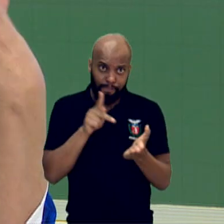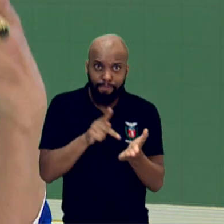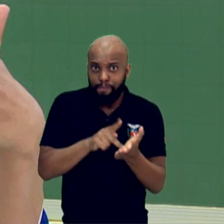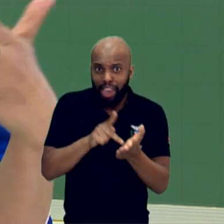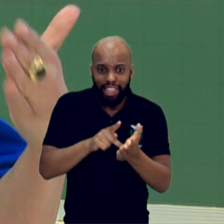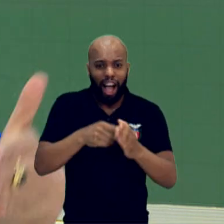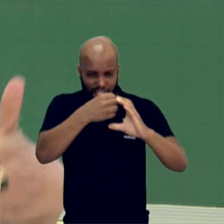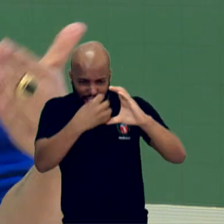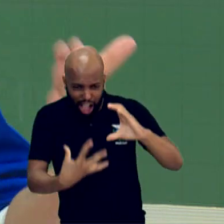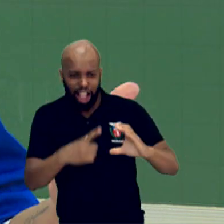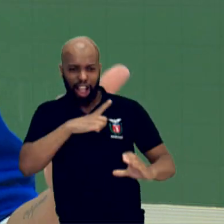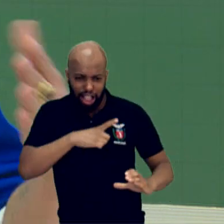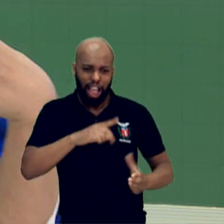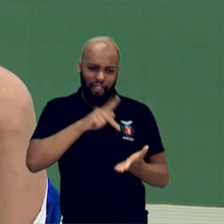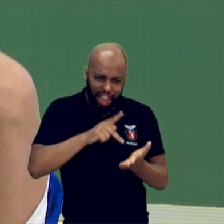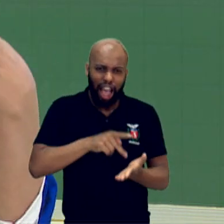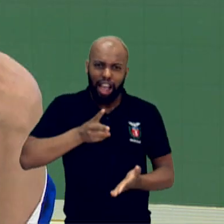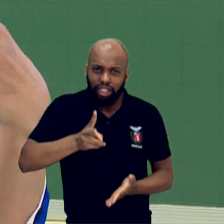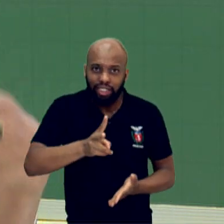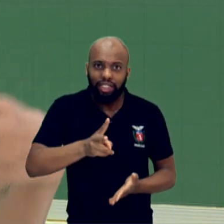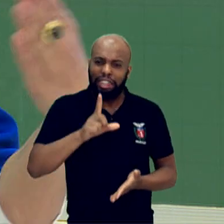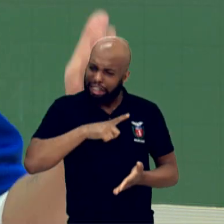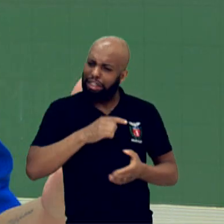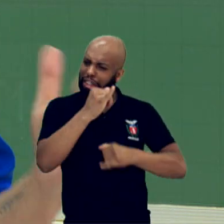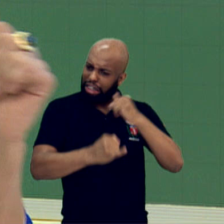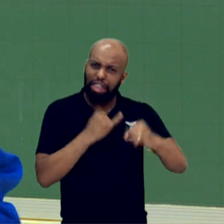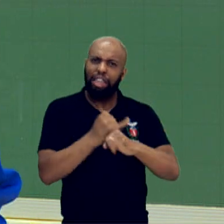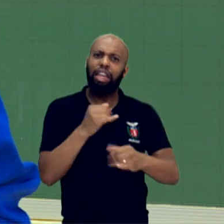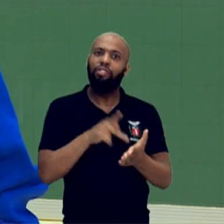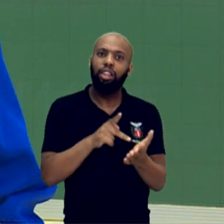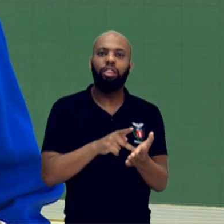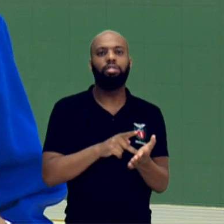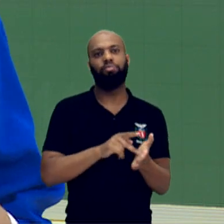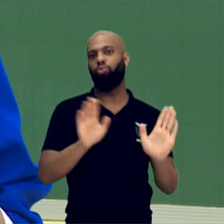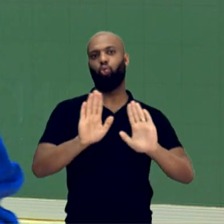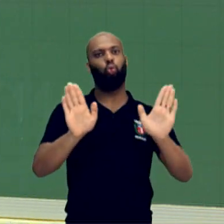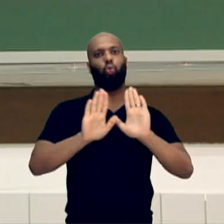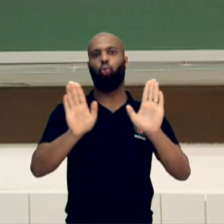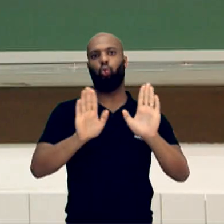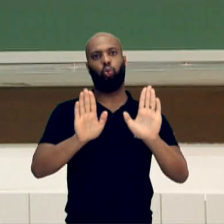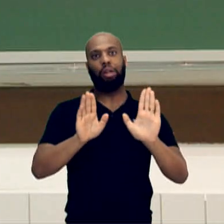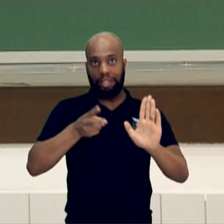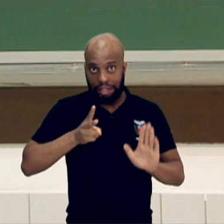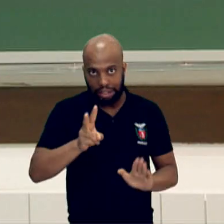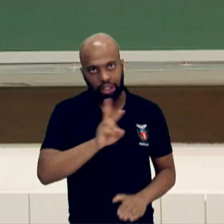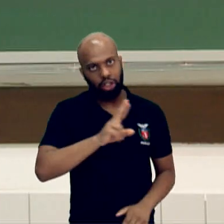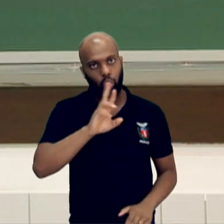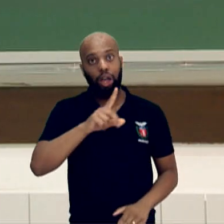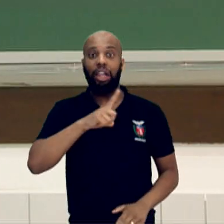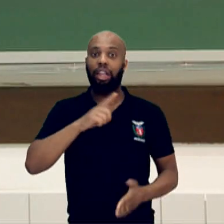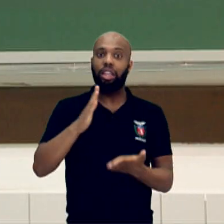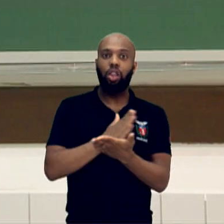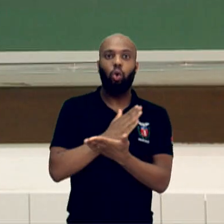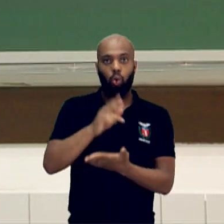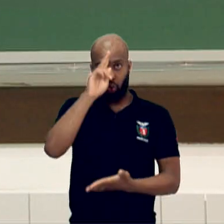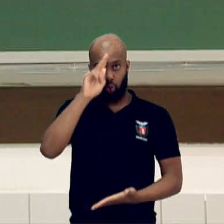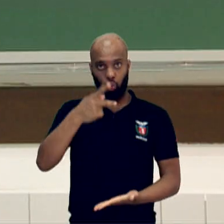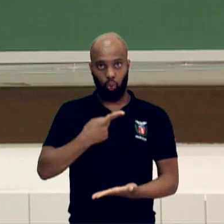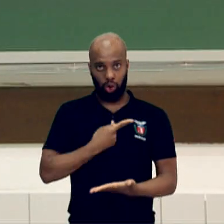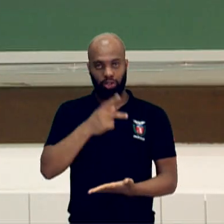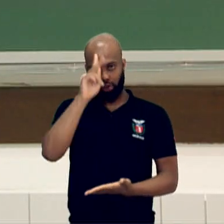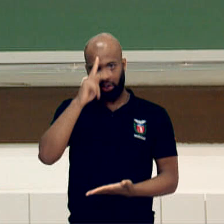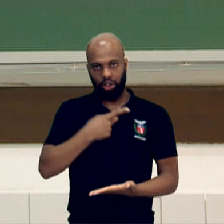não, é uma característica verdade, então tá lá na internet, é verdade. Não vão nessa, porque existem autobiografias até